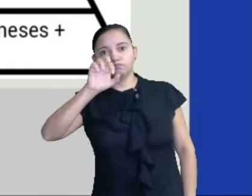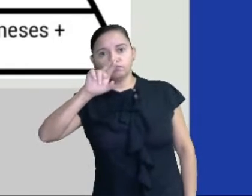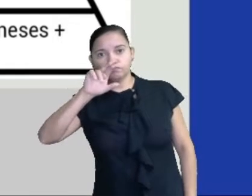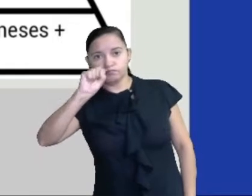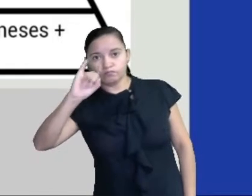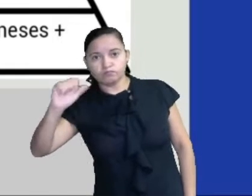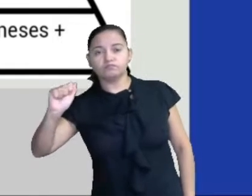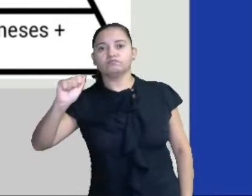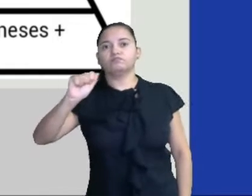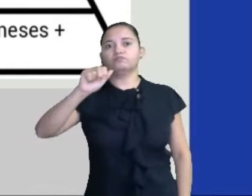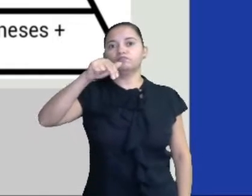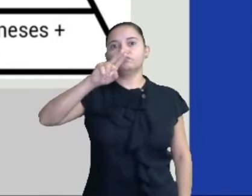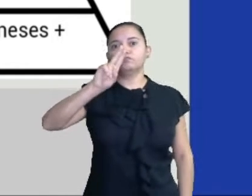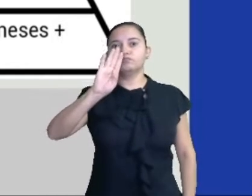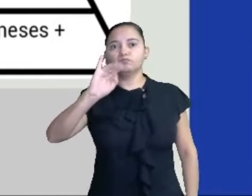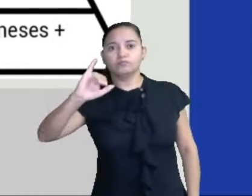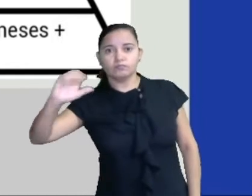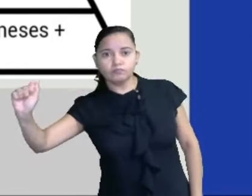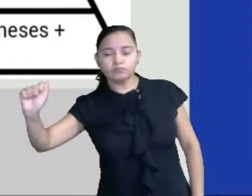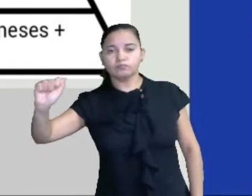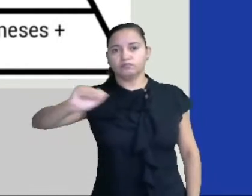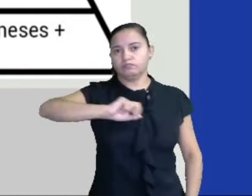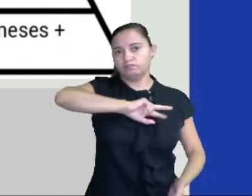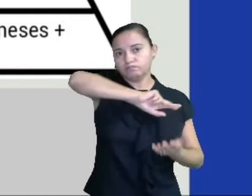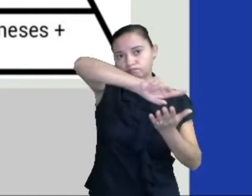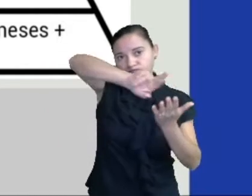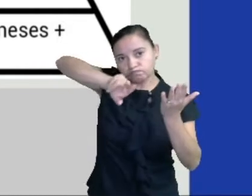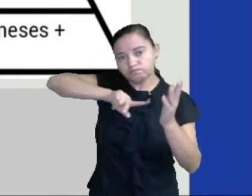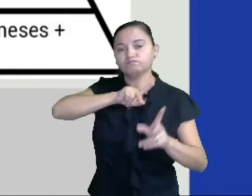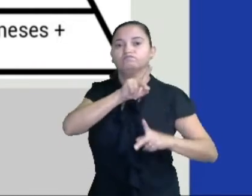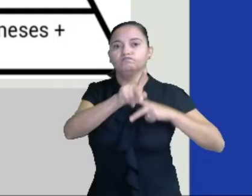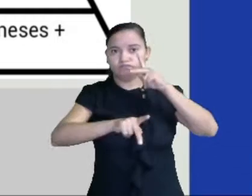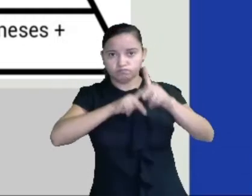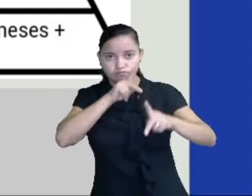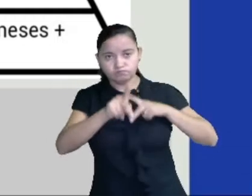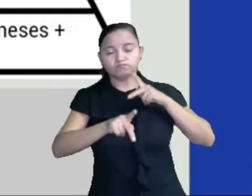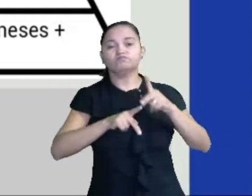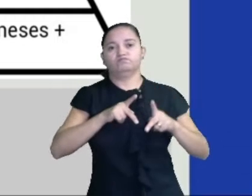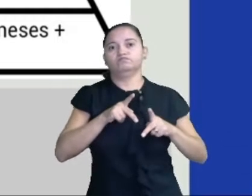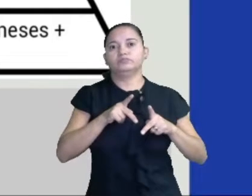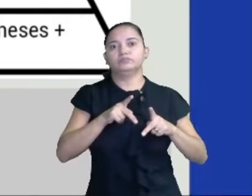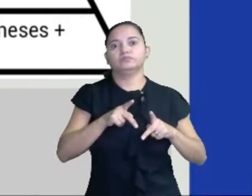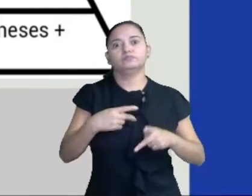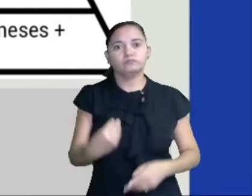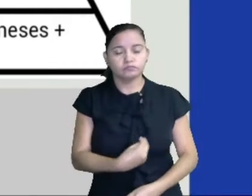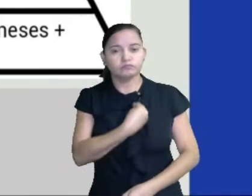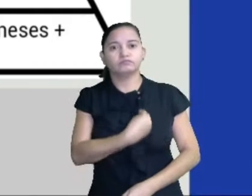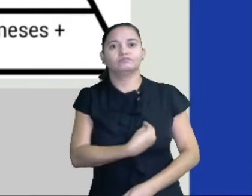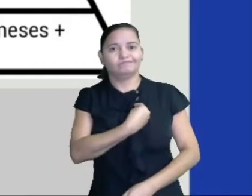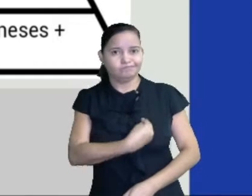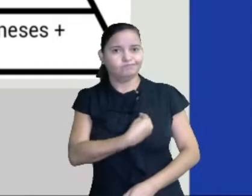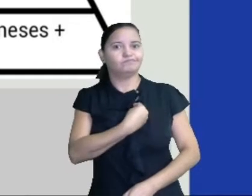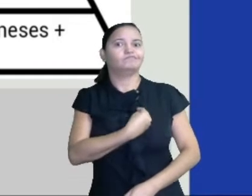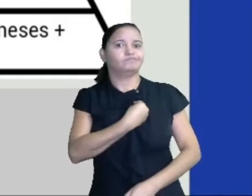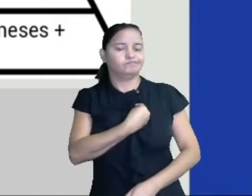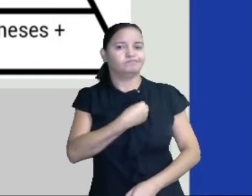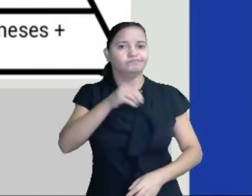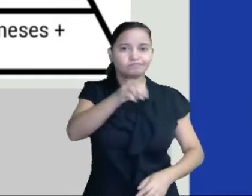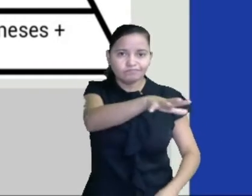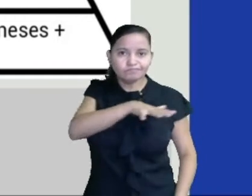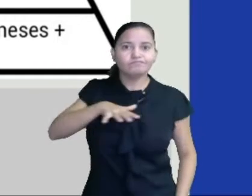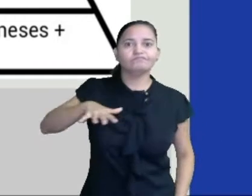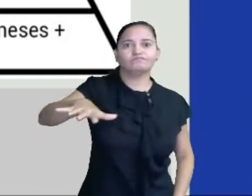clássica ocidental, enquanto as sociedades que vamos ver hoje aqui fazem parte da sociedade